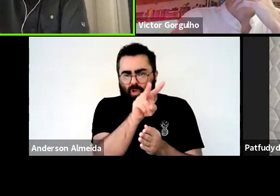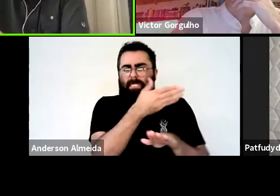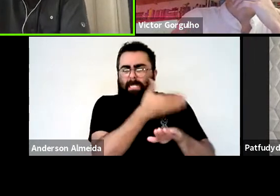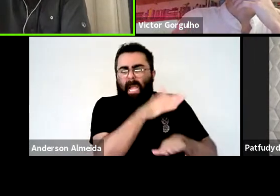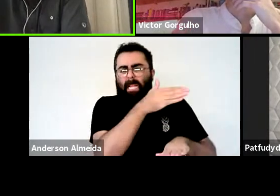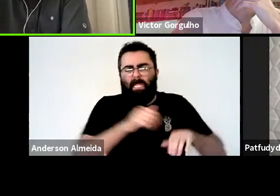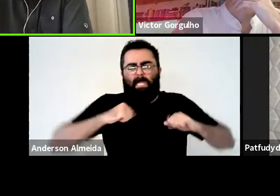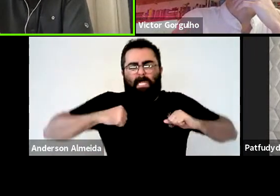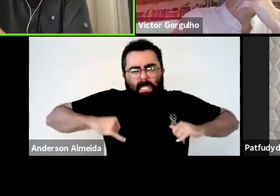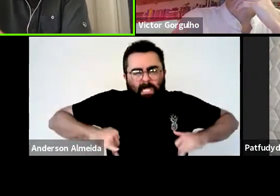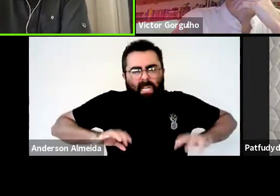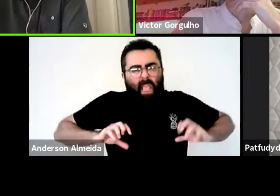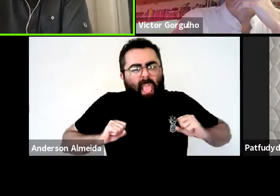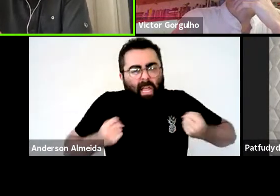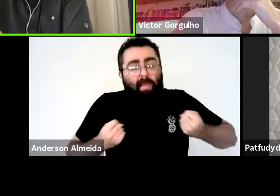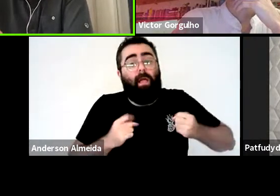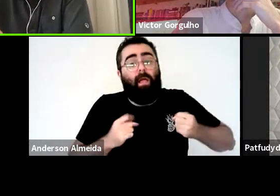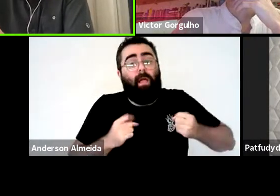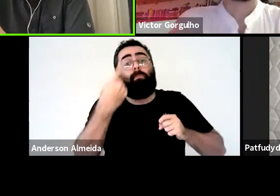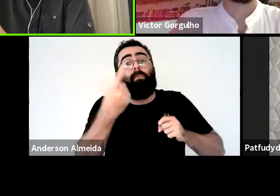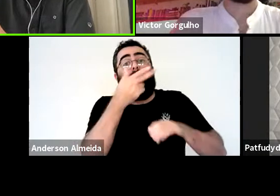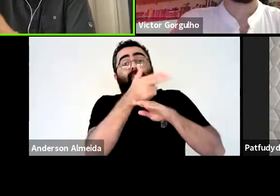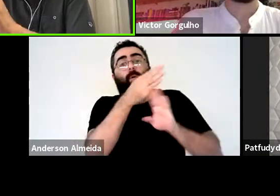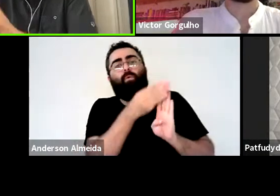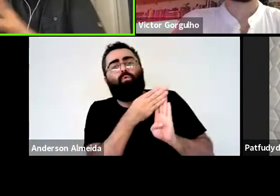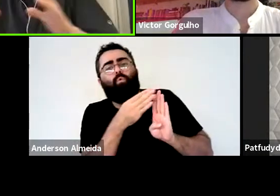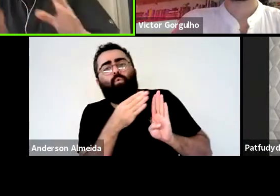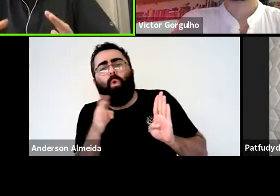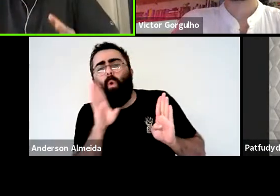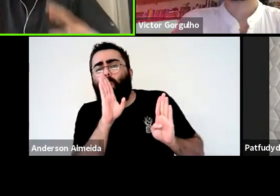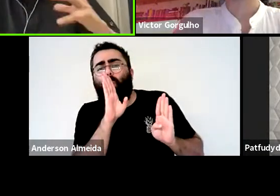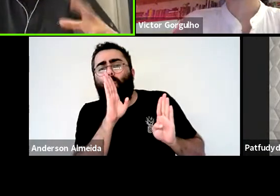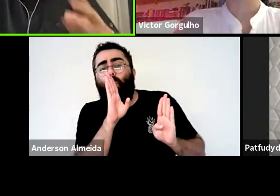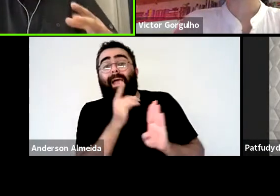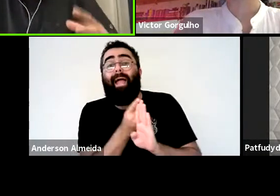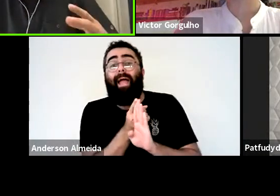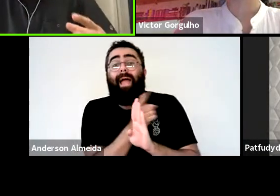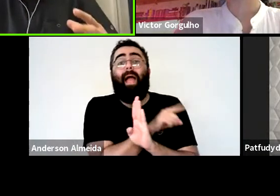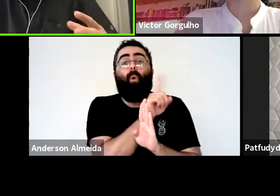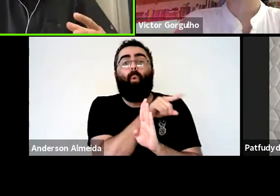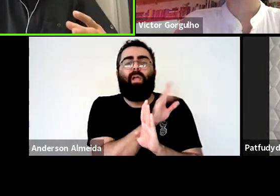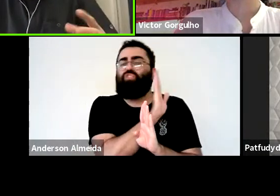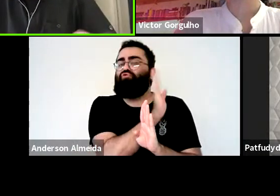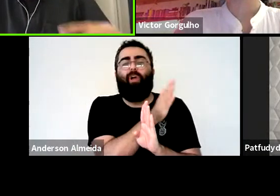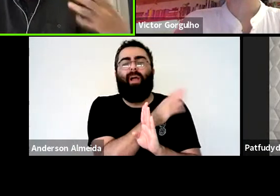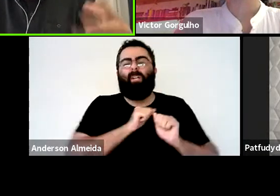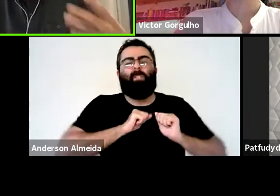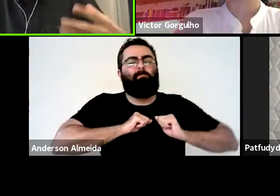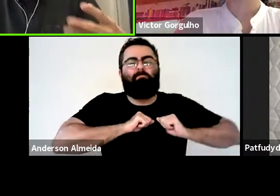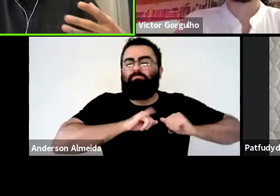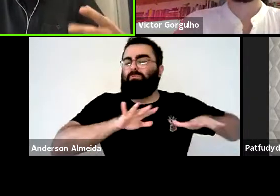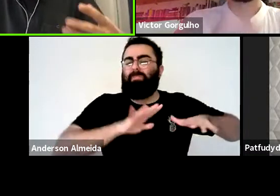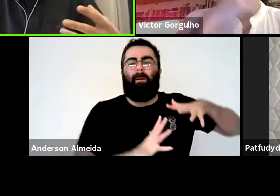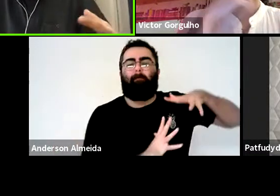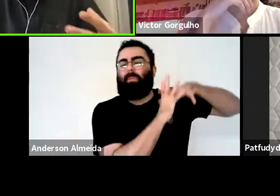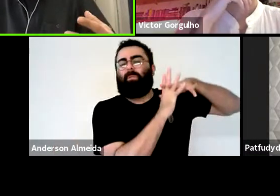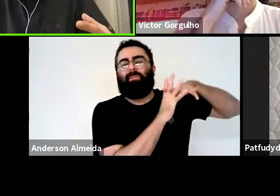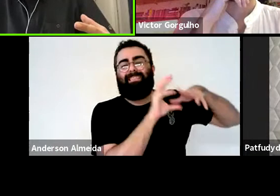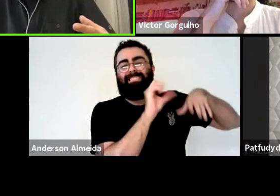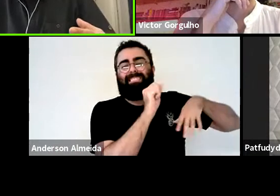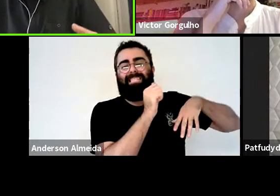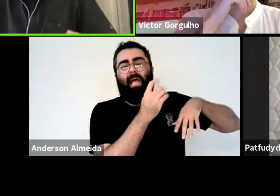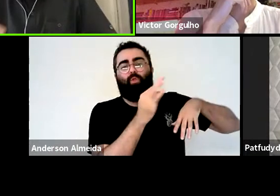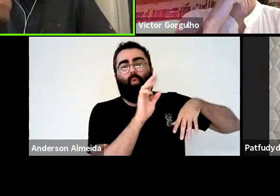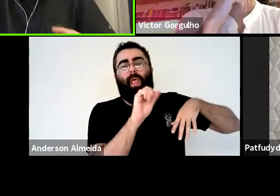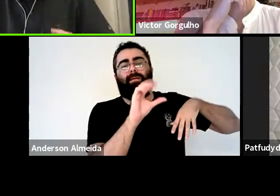no repertório, nessa peça, né? A precondição é saturá-la de som, para depois a gente conseguir escutar alguma